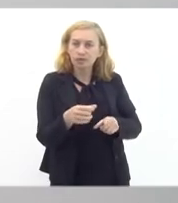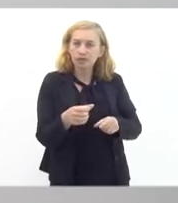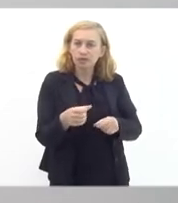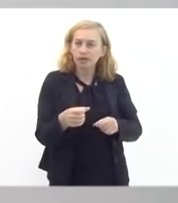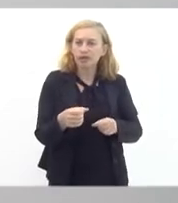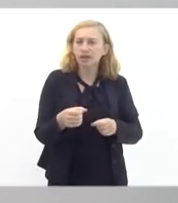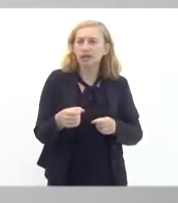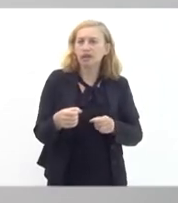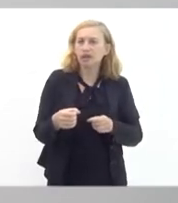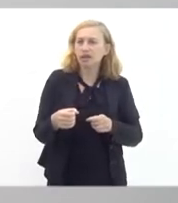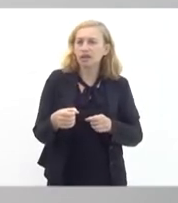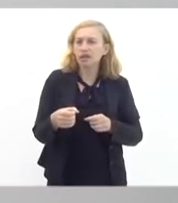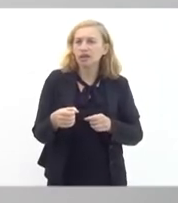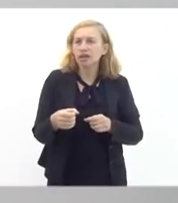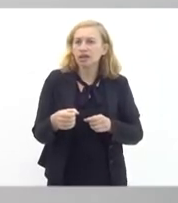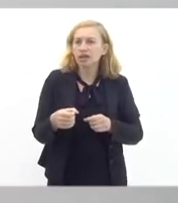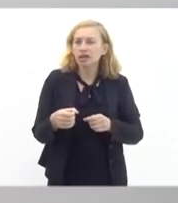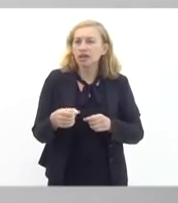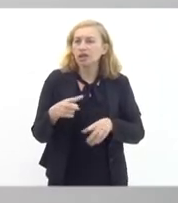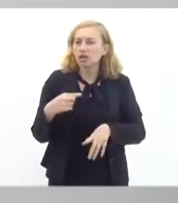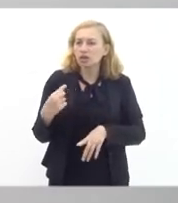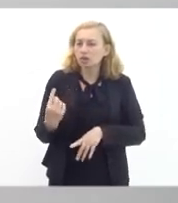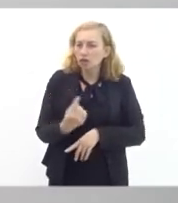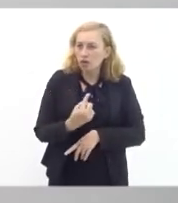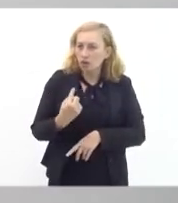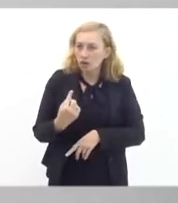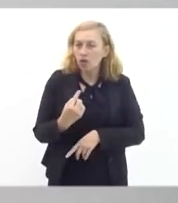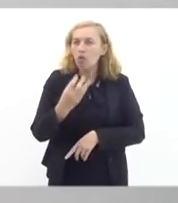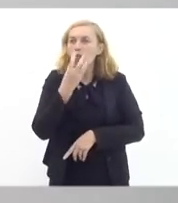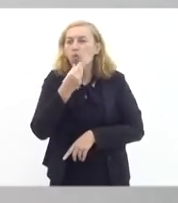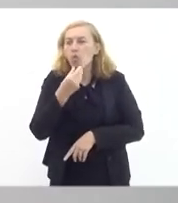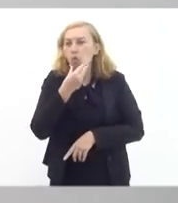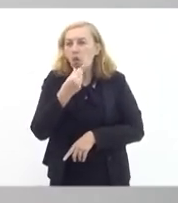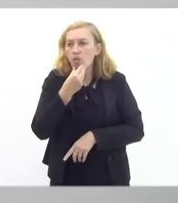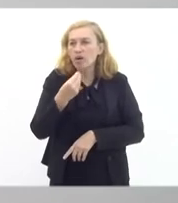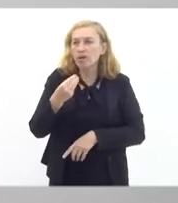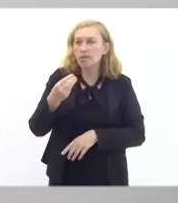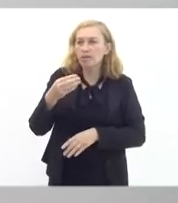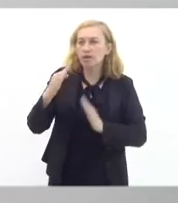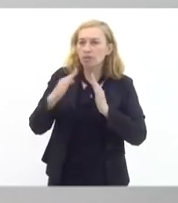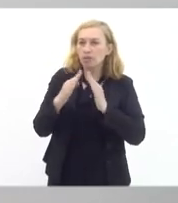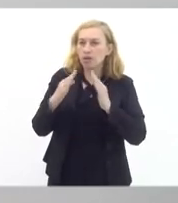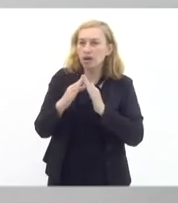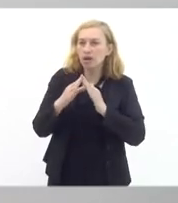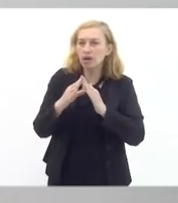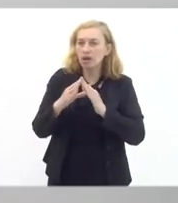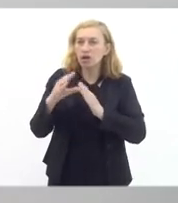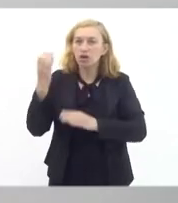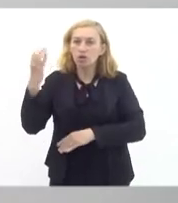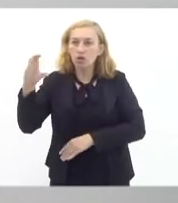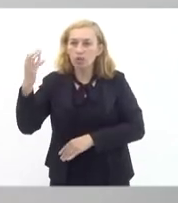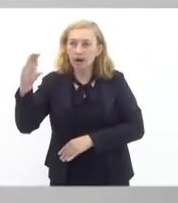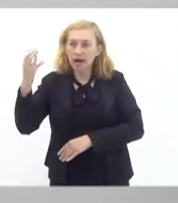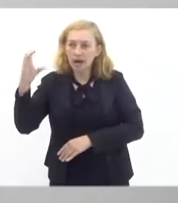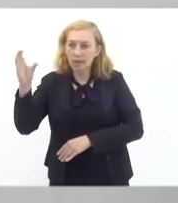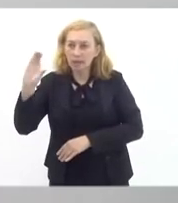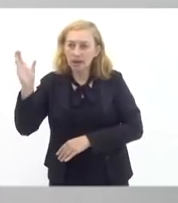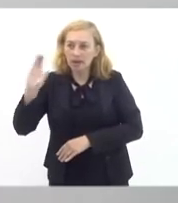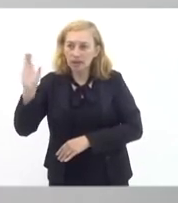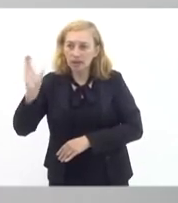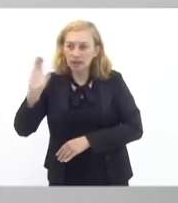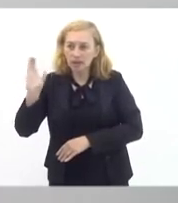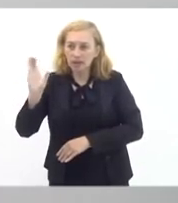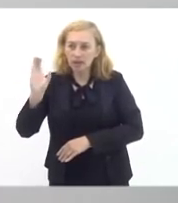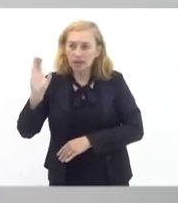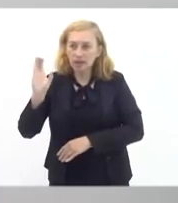anteriormente. Nós agora estamos cercando um, o cara mora em Copacabana, o canil é em Guaratiba, a veterinária